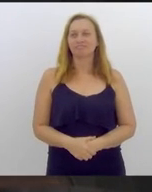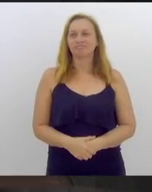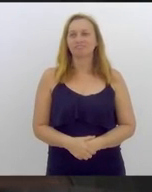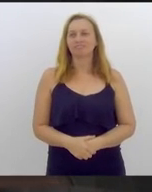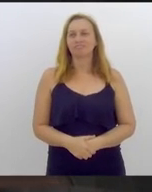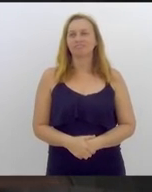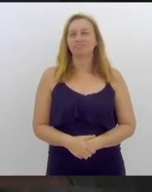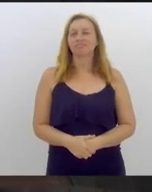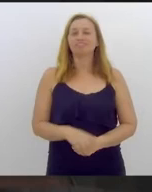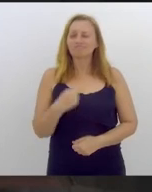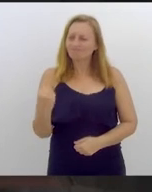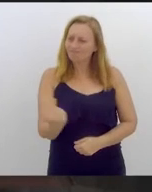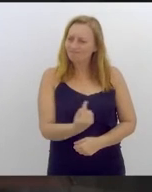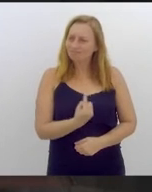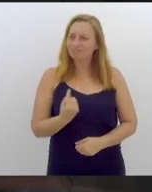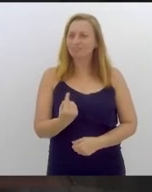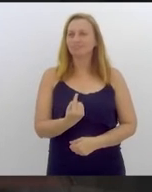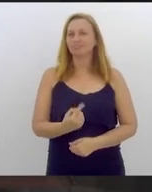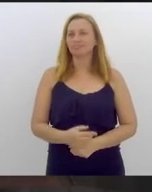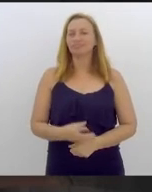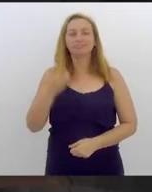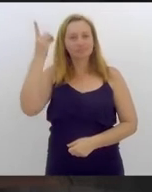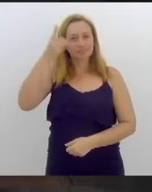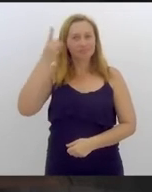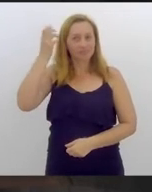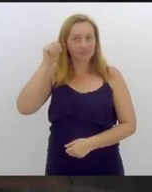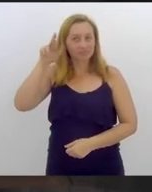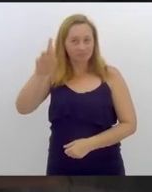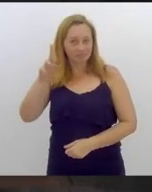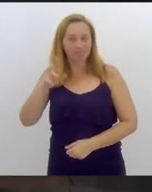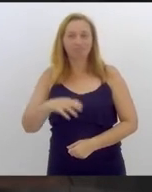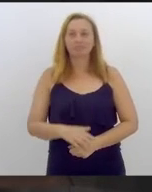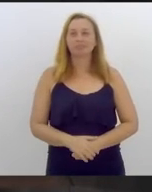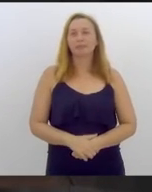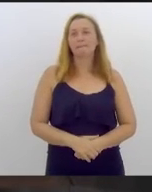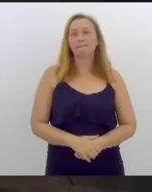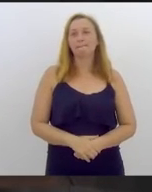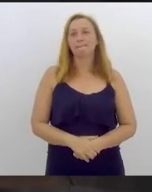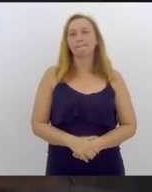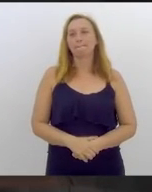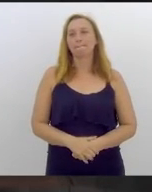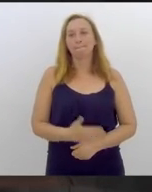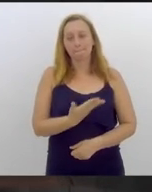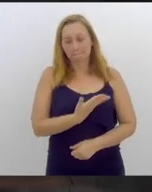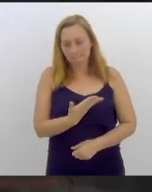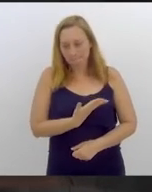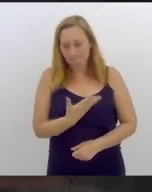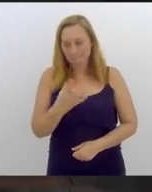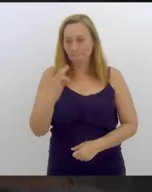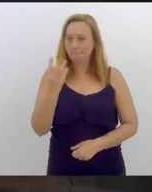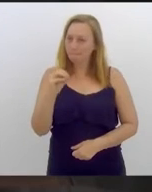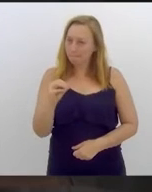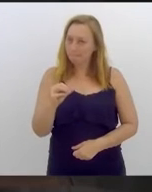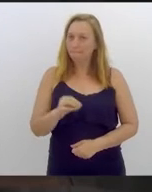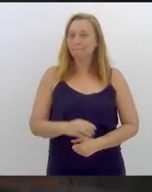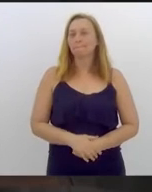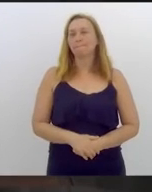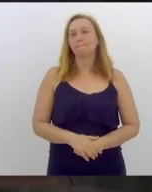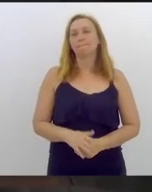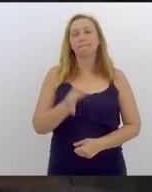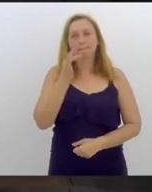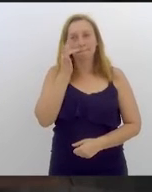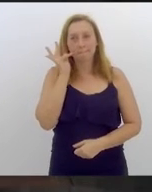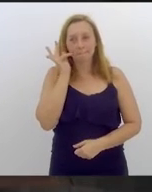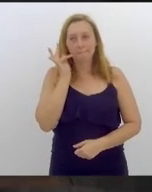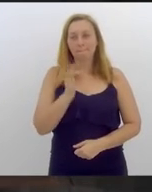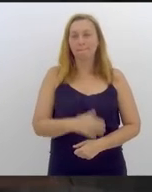nós estamos deputado heliomar querido Thiago prata Deputado Flávio